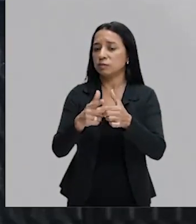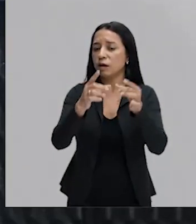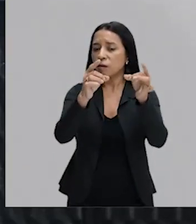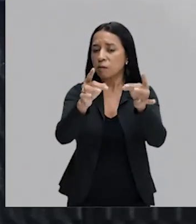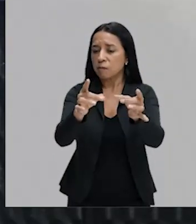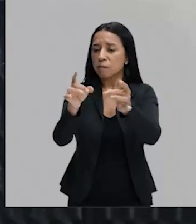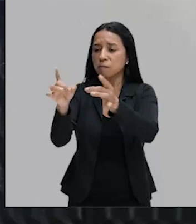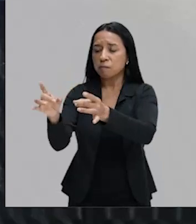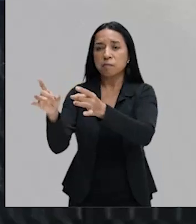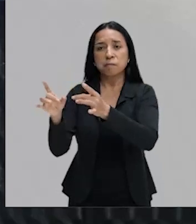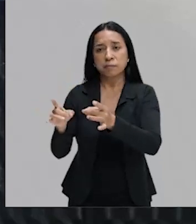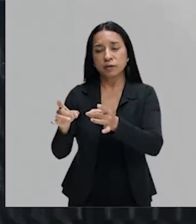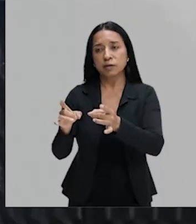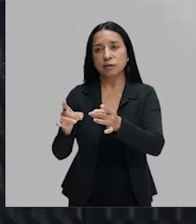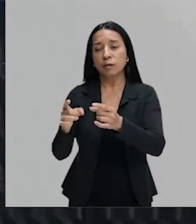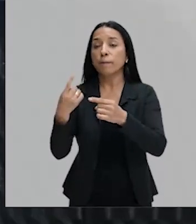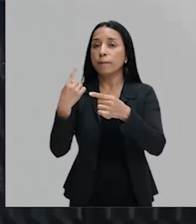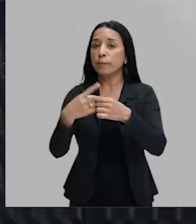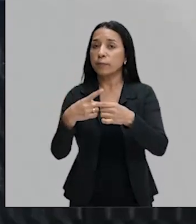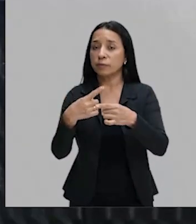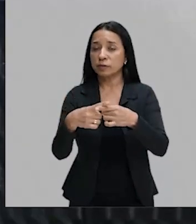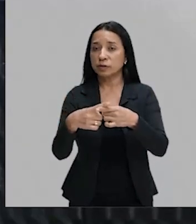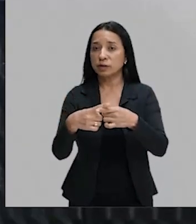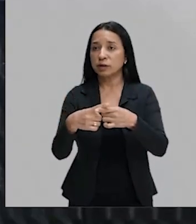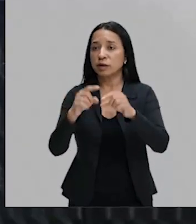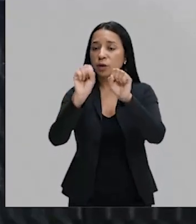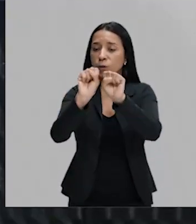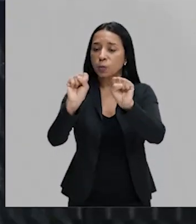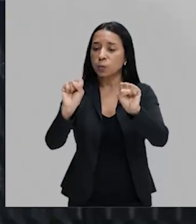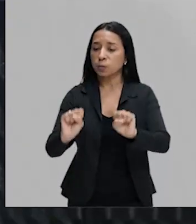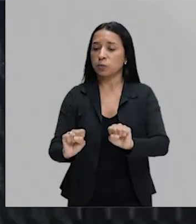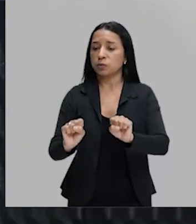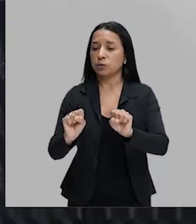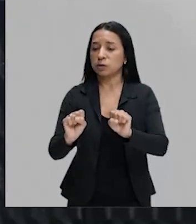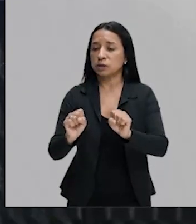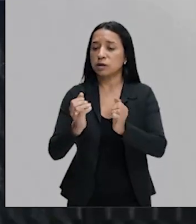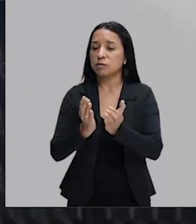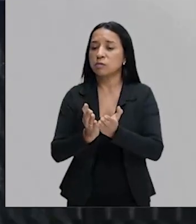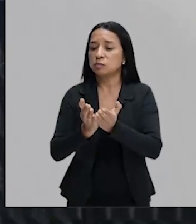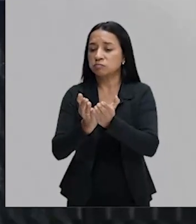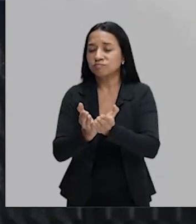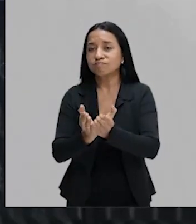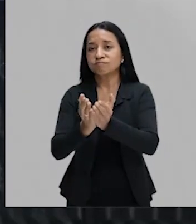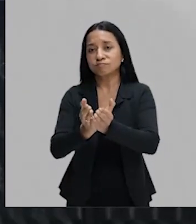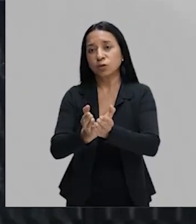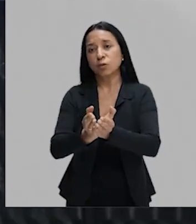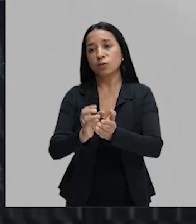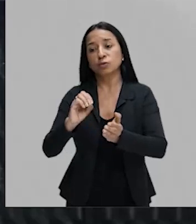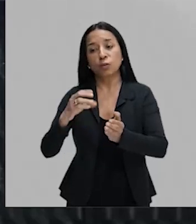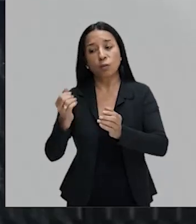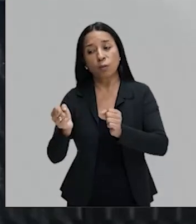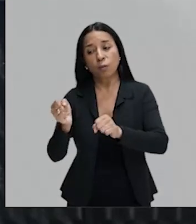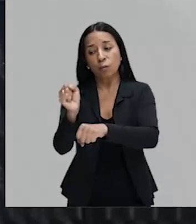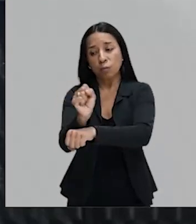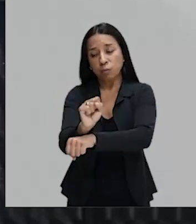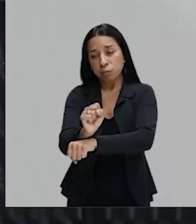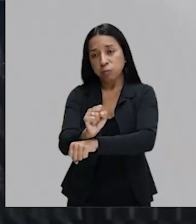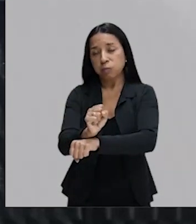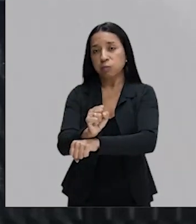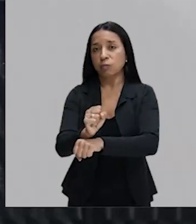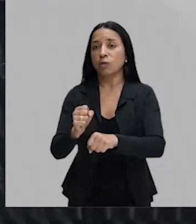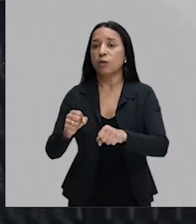café, por conta de um sistema de transporte que não é eficiente, por conta de